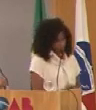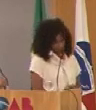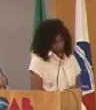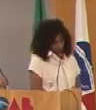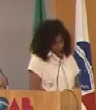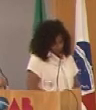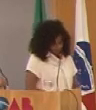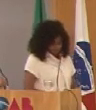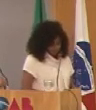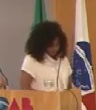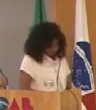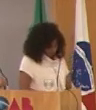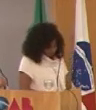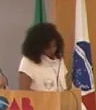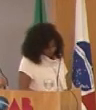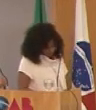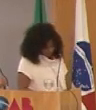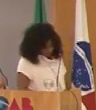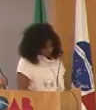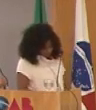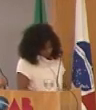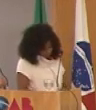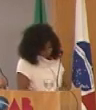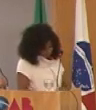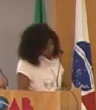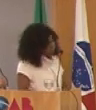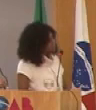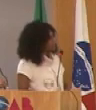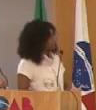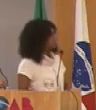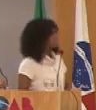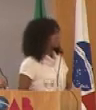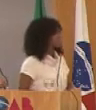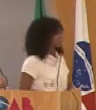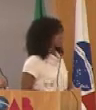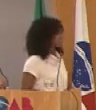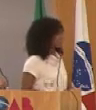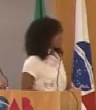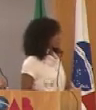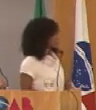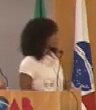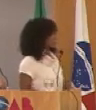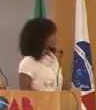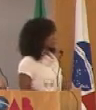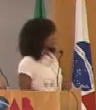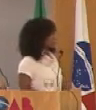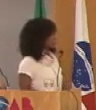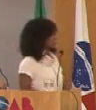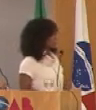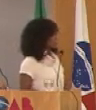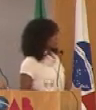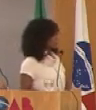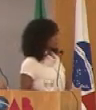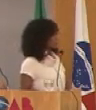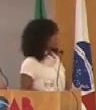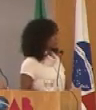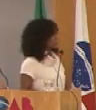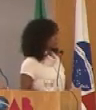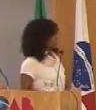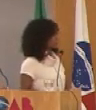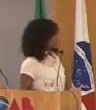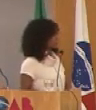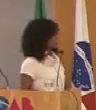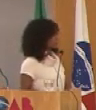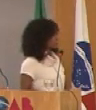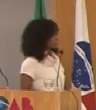quilombolas, mas, sobretudo, e esse ponto é um ponto central, as ameaças aos deslocamentos compulsórios